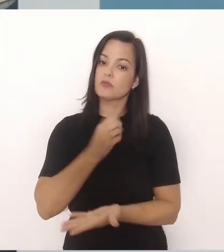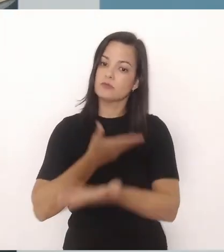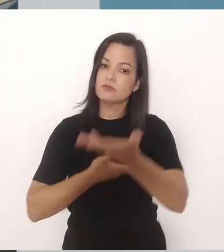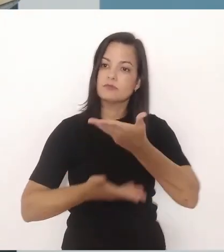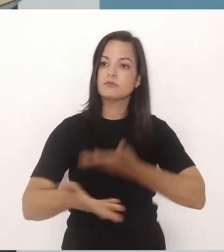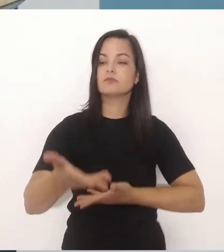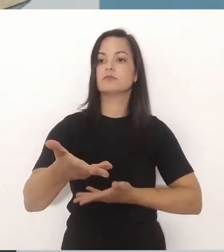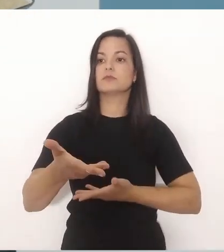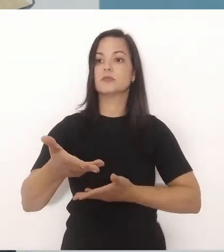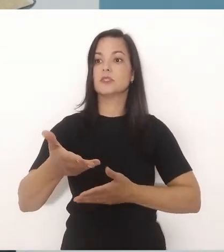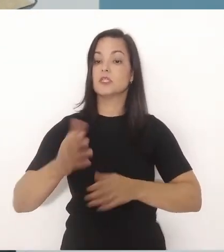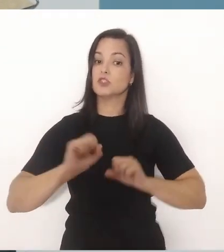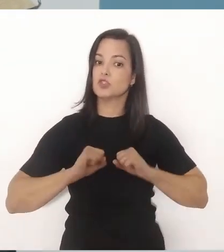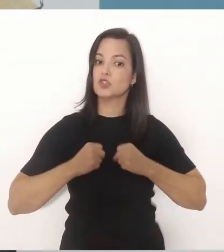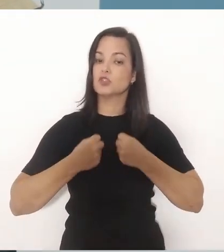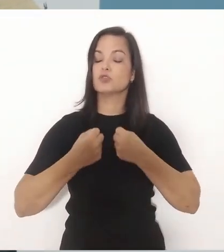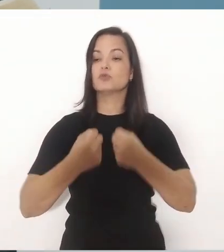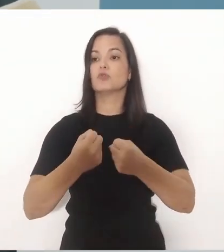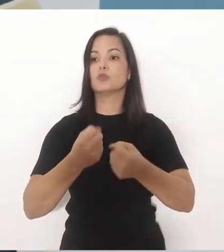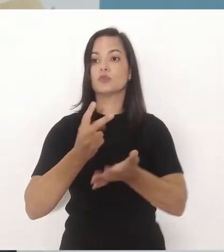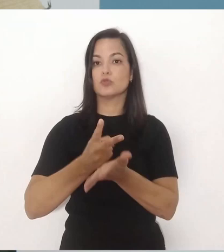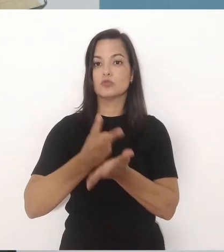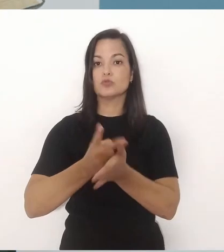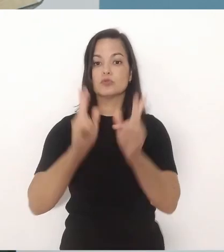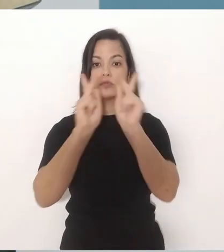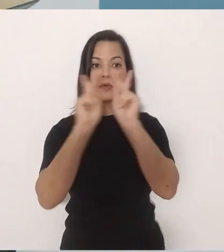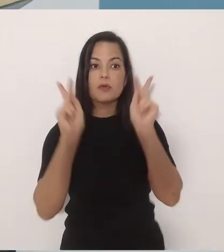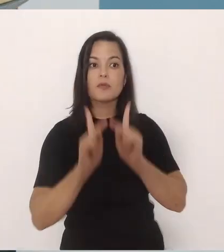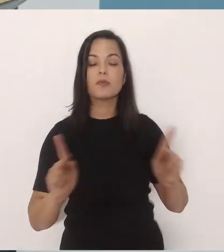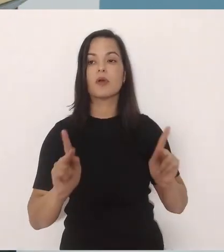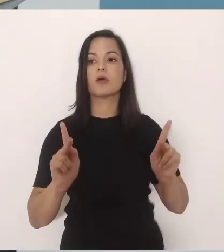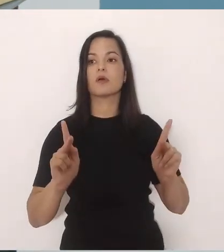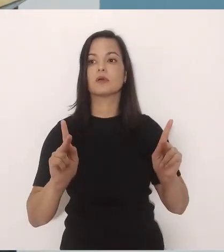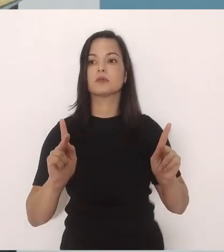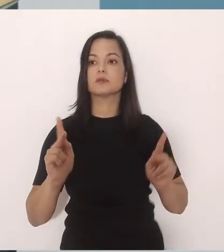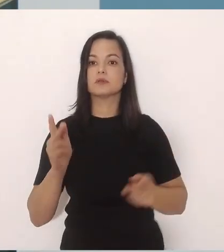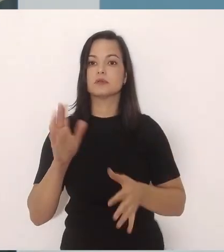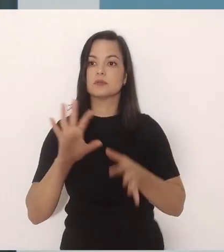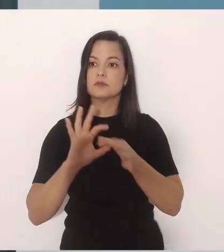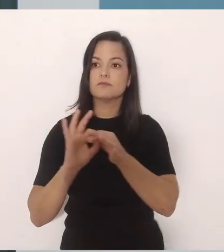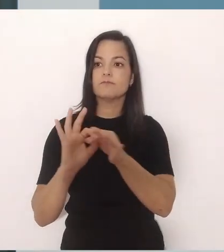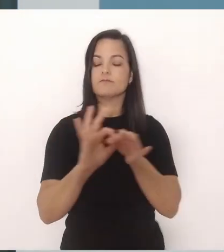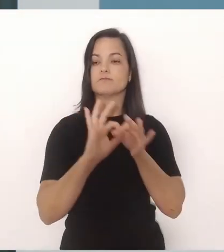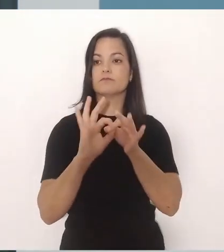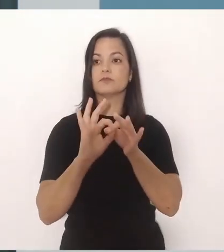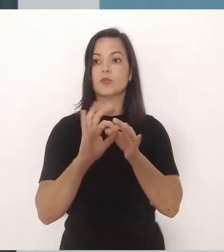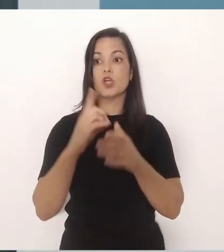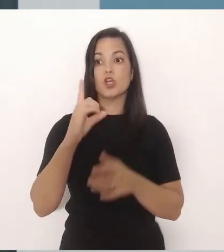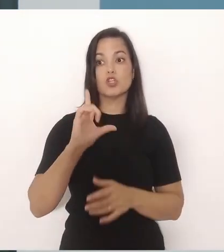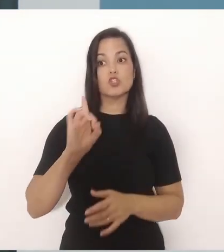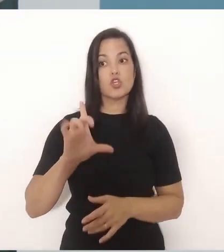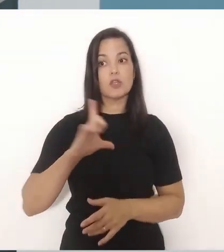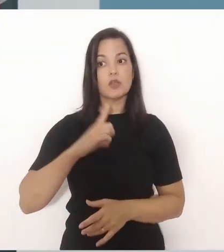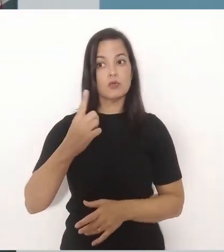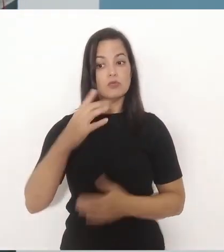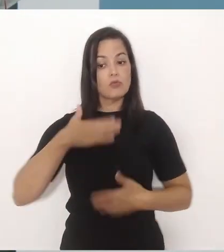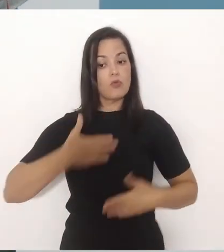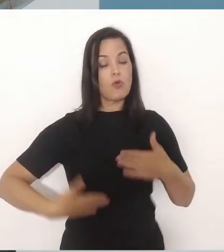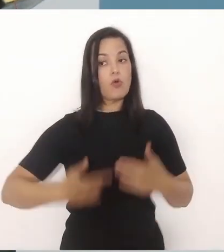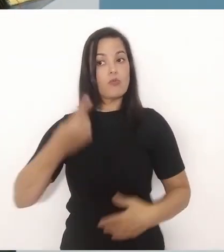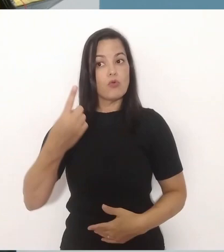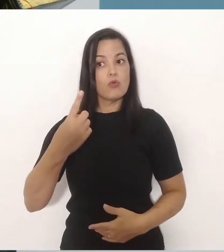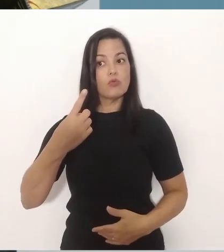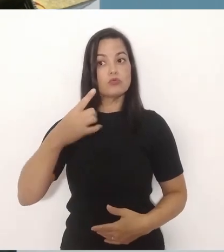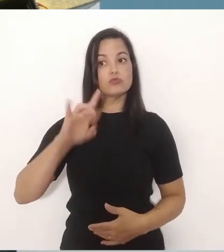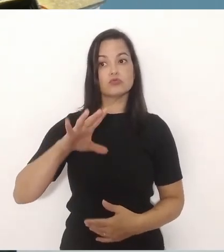para preservar a unidade do Espírito no vínculo da paz. Há somente um corpo e um só Espírito, como também é